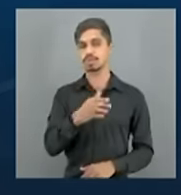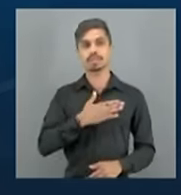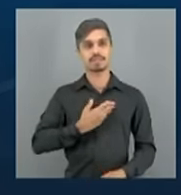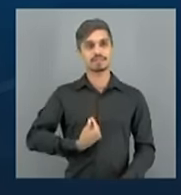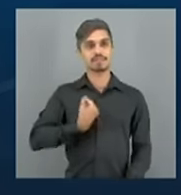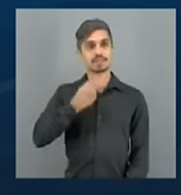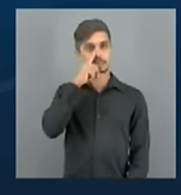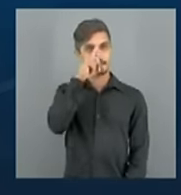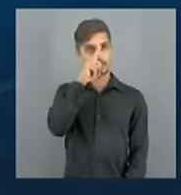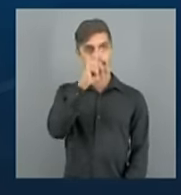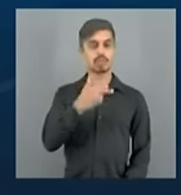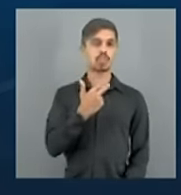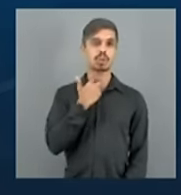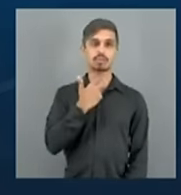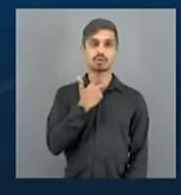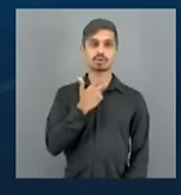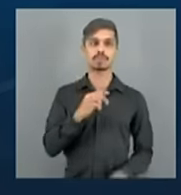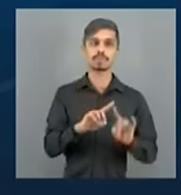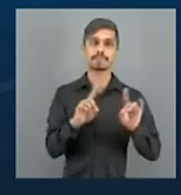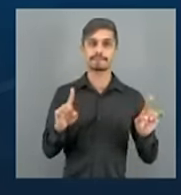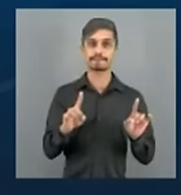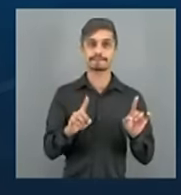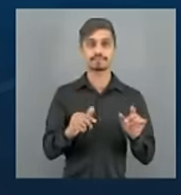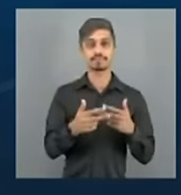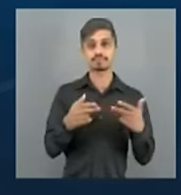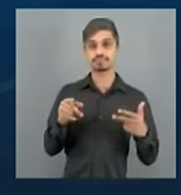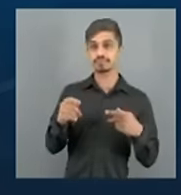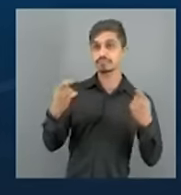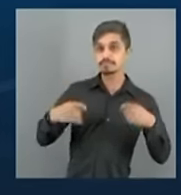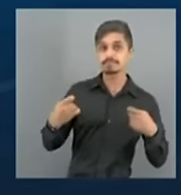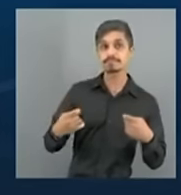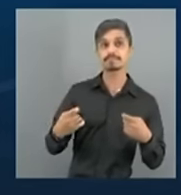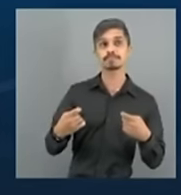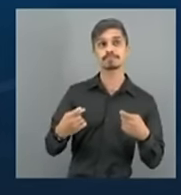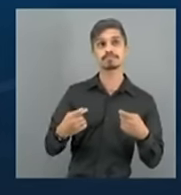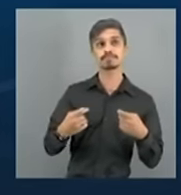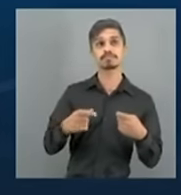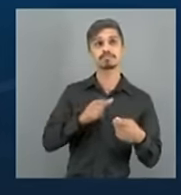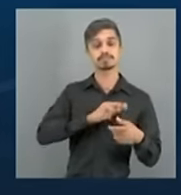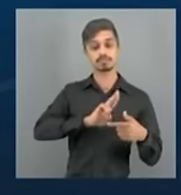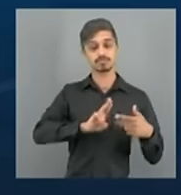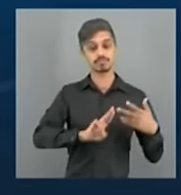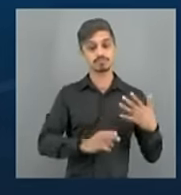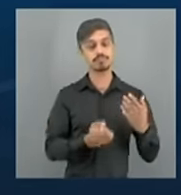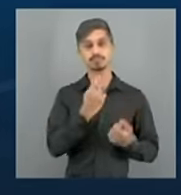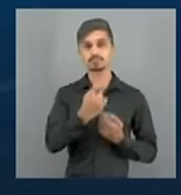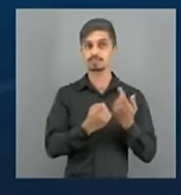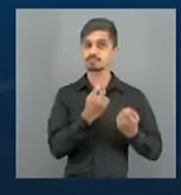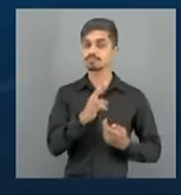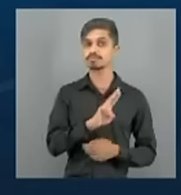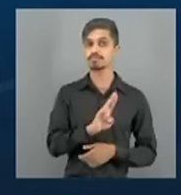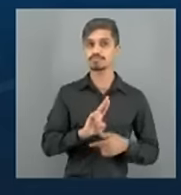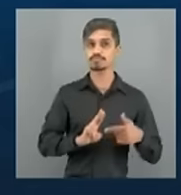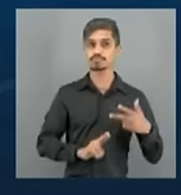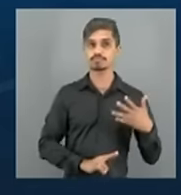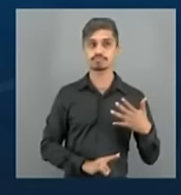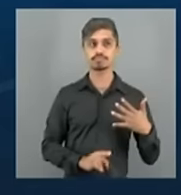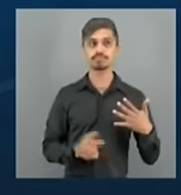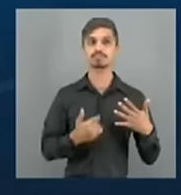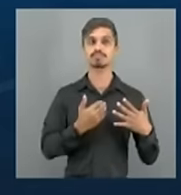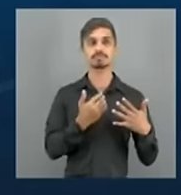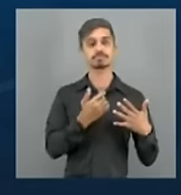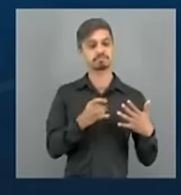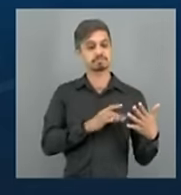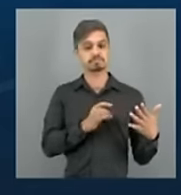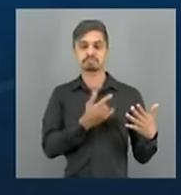risco, não posso. Mas aquilo que vocês precisarem de nomes, alguns nomes, como eu te falei, que eu não tenho medo